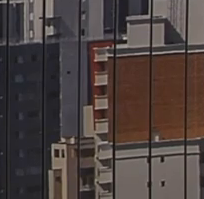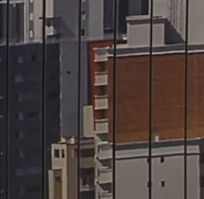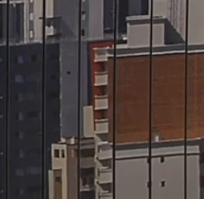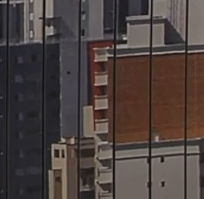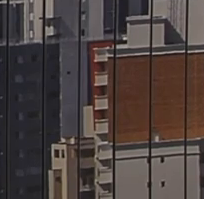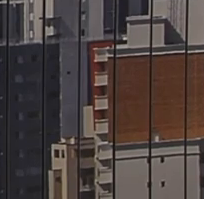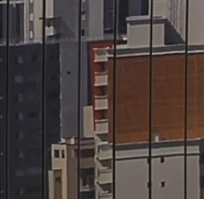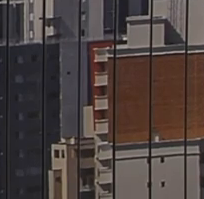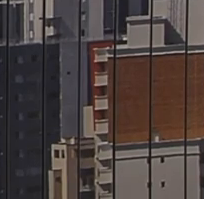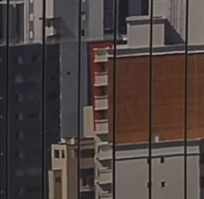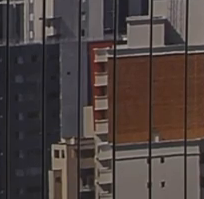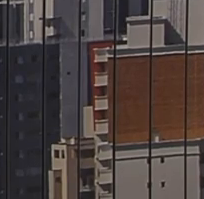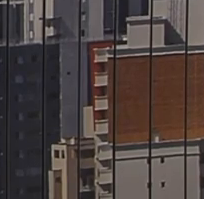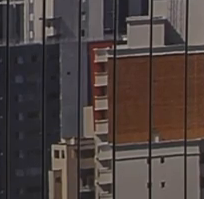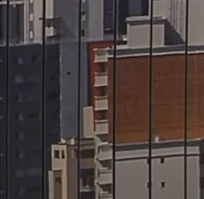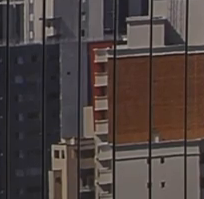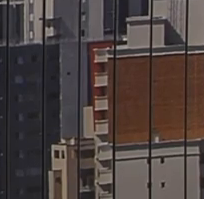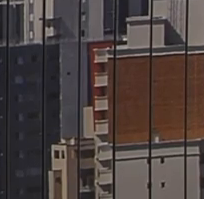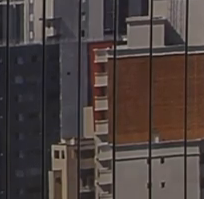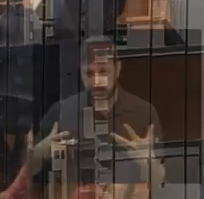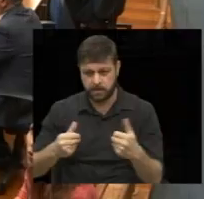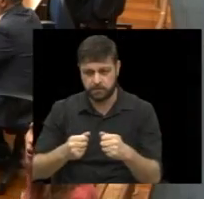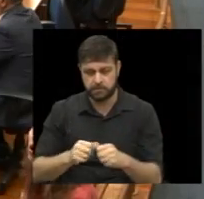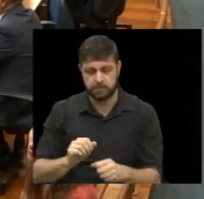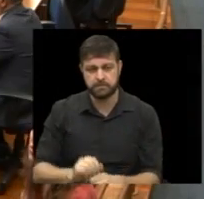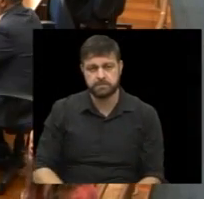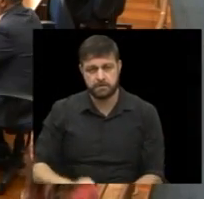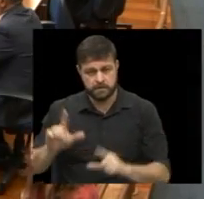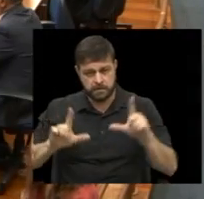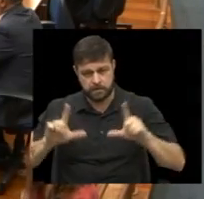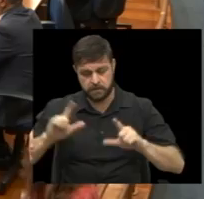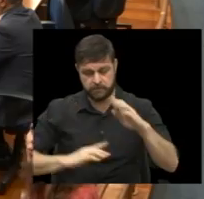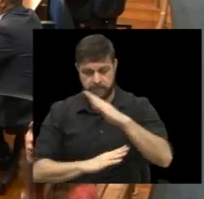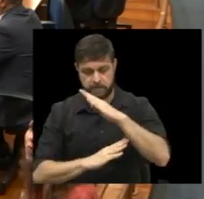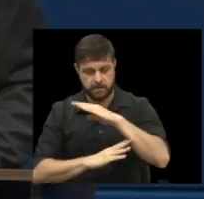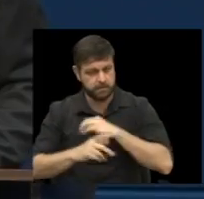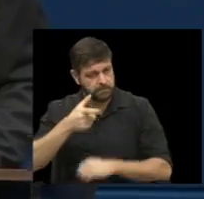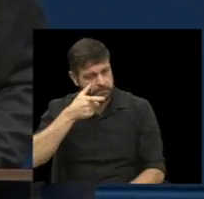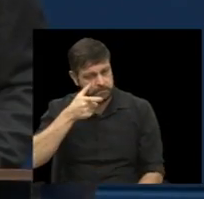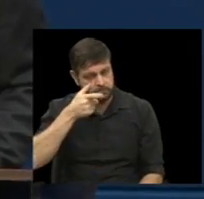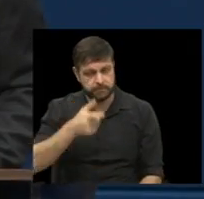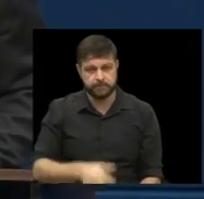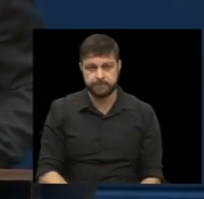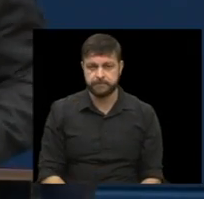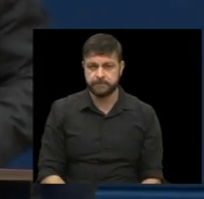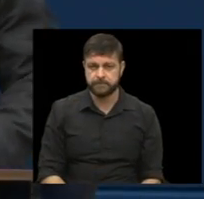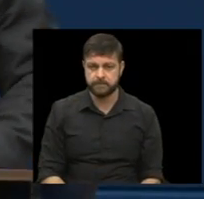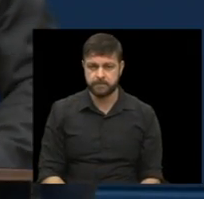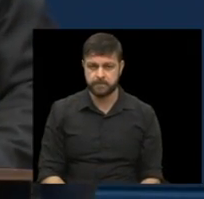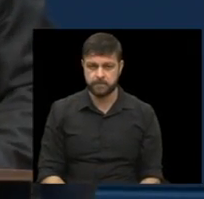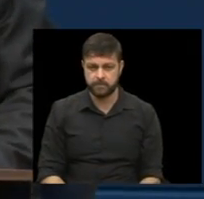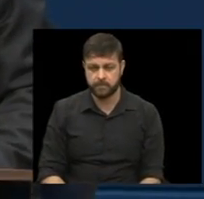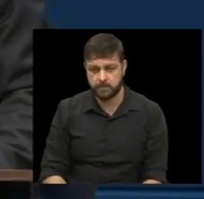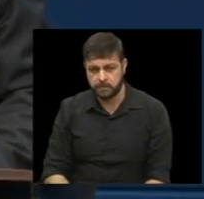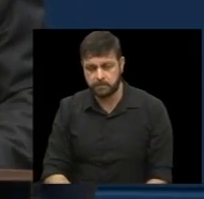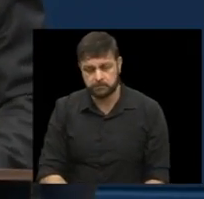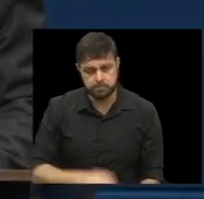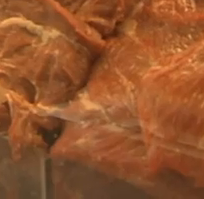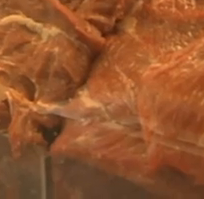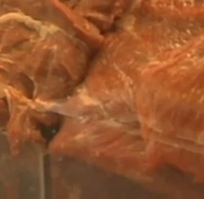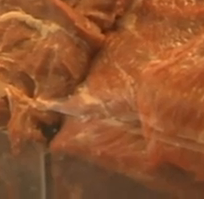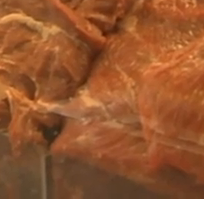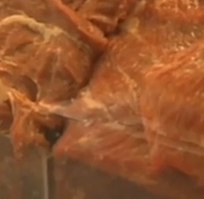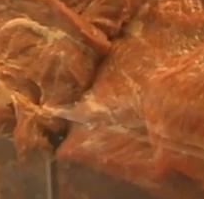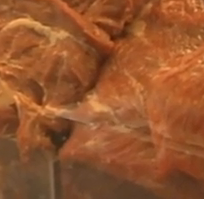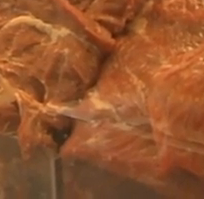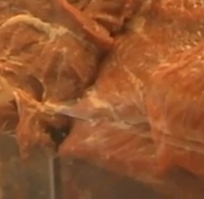na tribuna na última sessão. Vamos acompanhar. Na 13ª reunião ordinária, o vereador Nelson Osseri comentou na tribuna